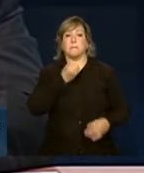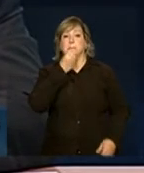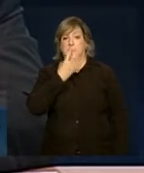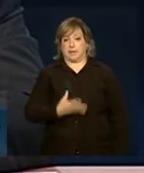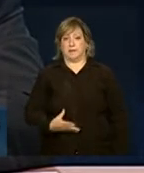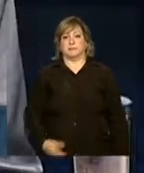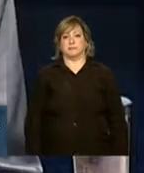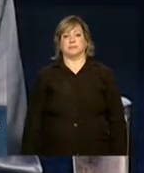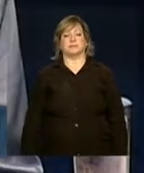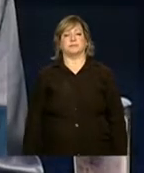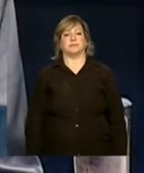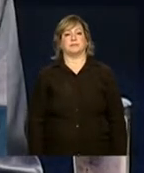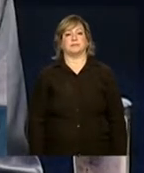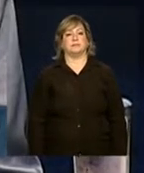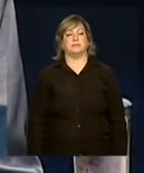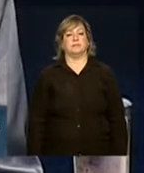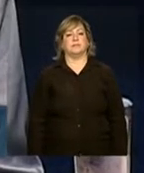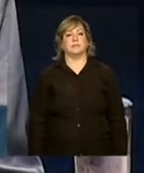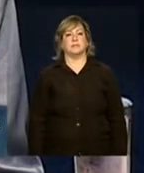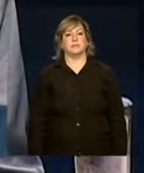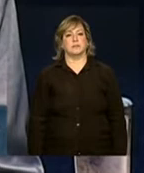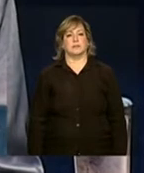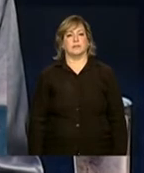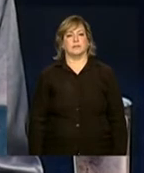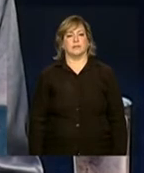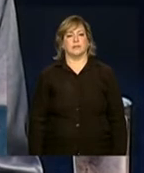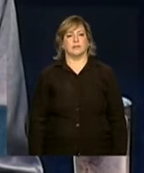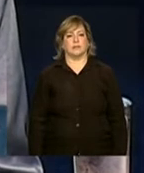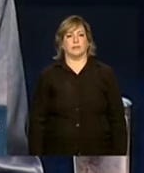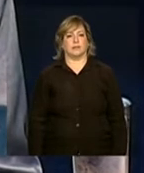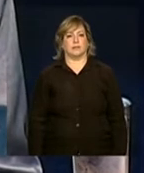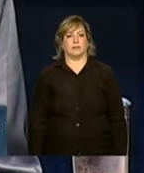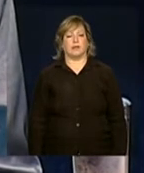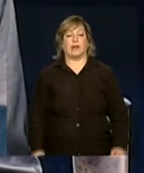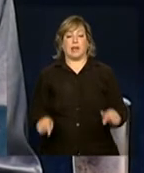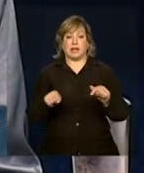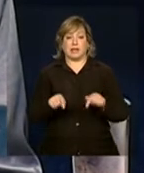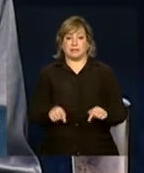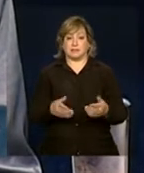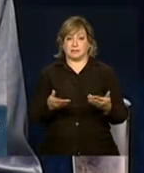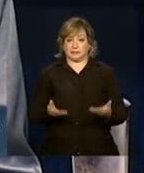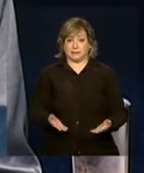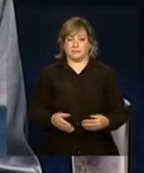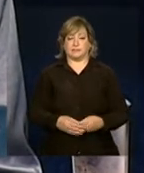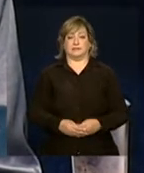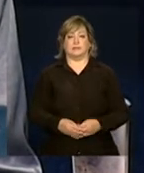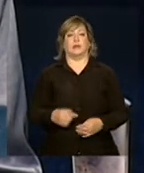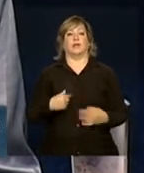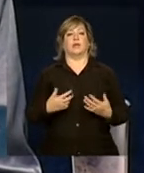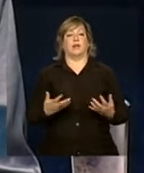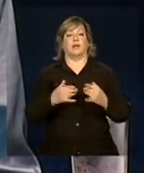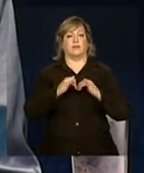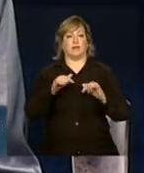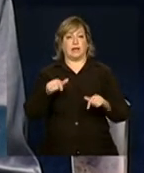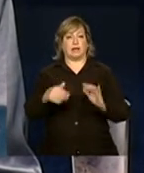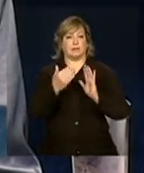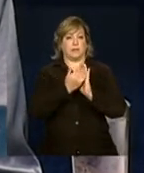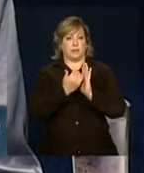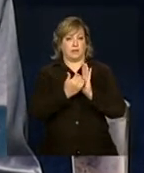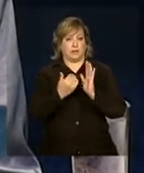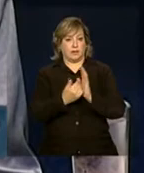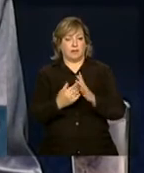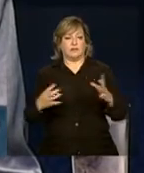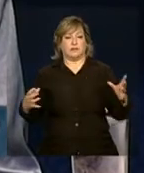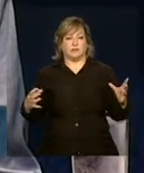bem é esse É nesse aspecto eu queria dizer que esse programa se